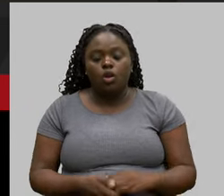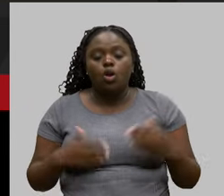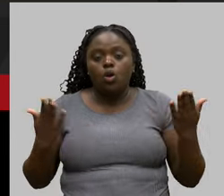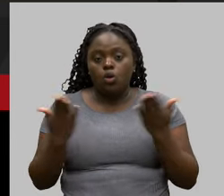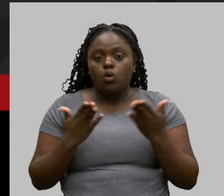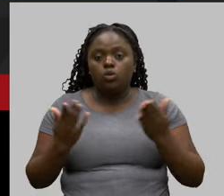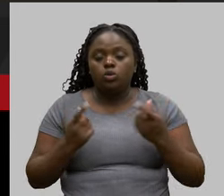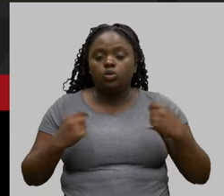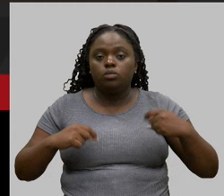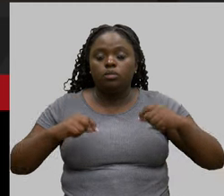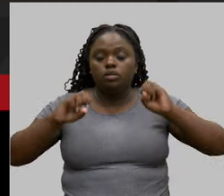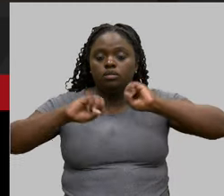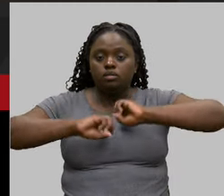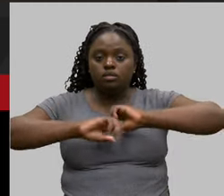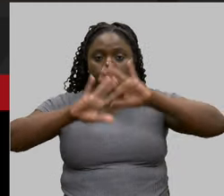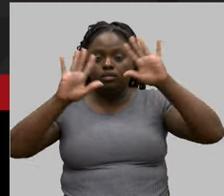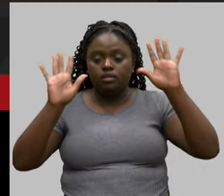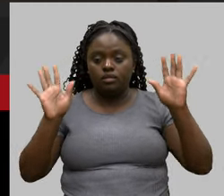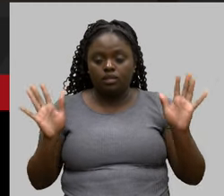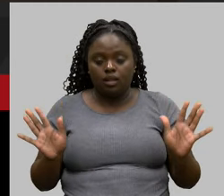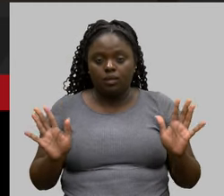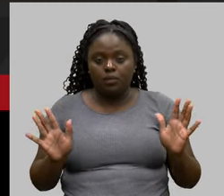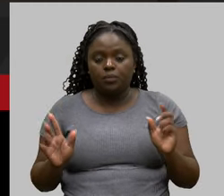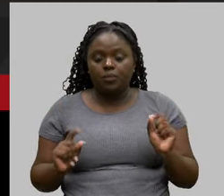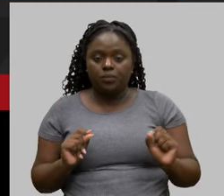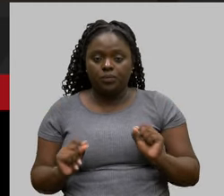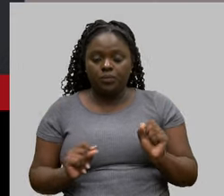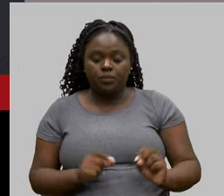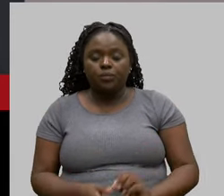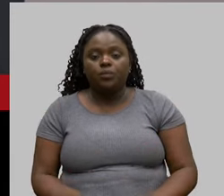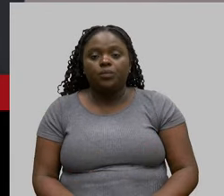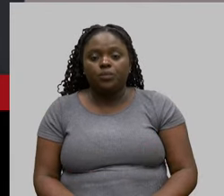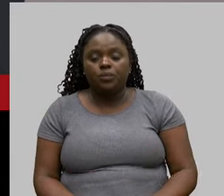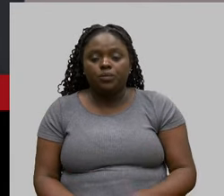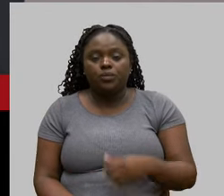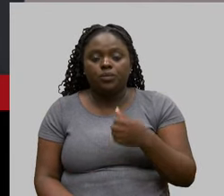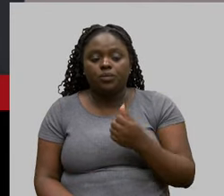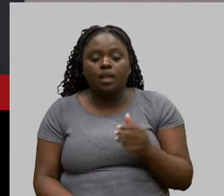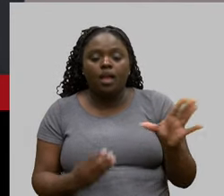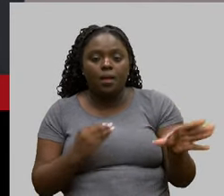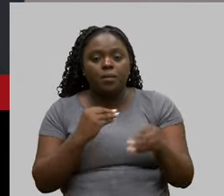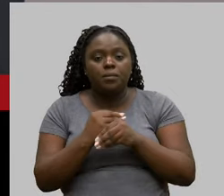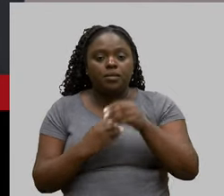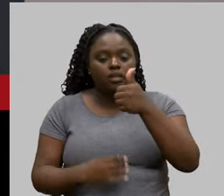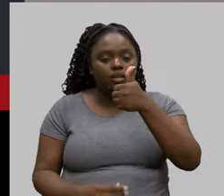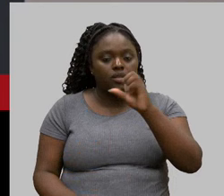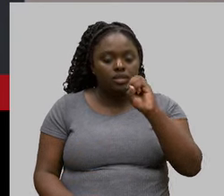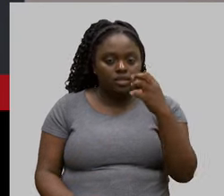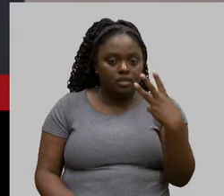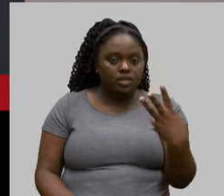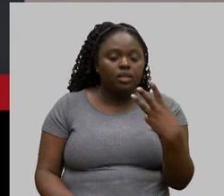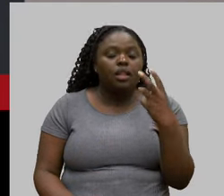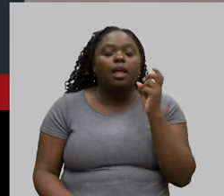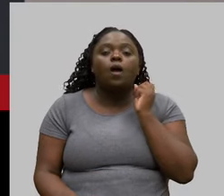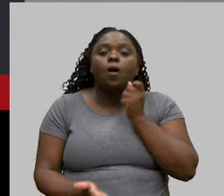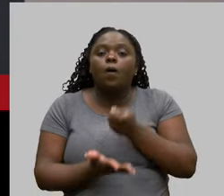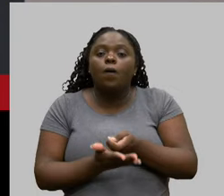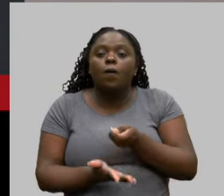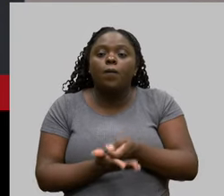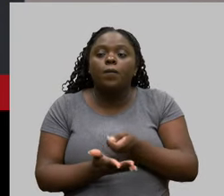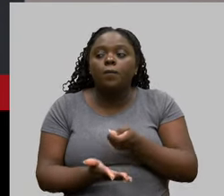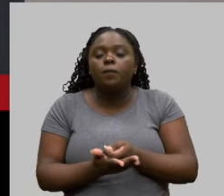que eh a emenda 103 ela obriga a instituição da